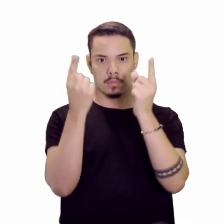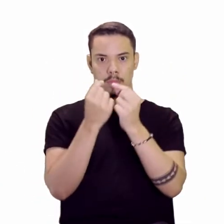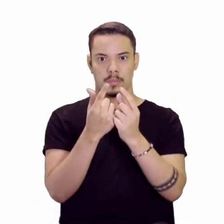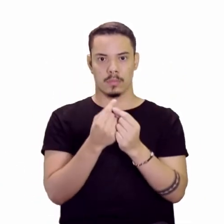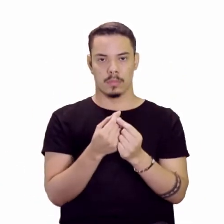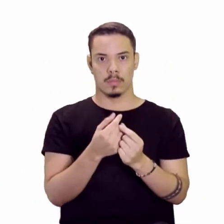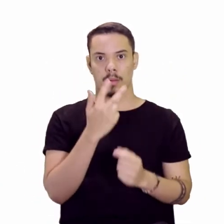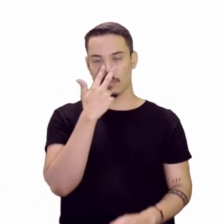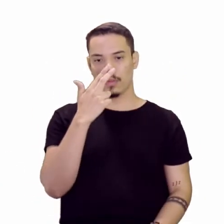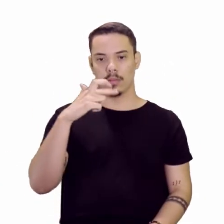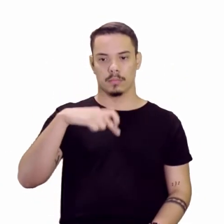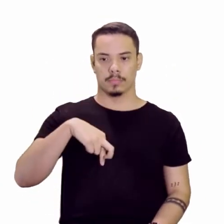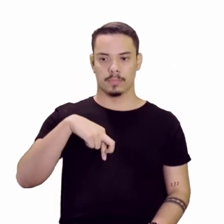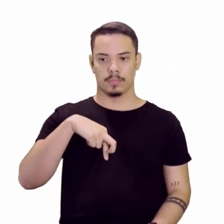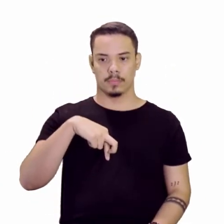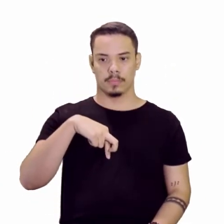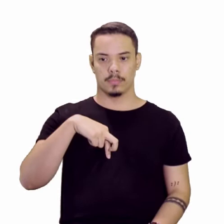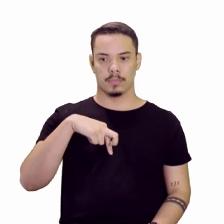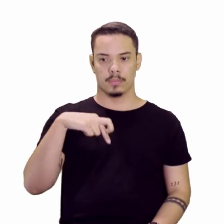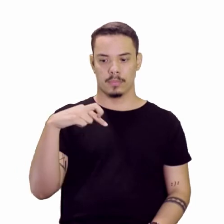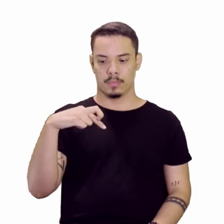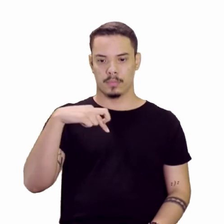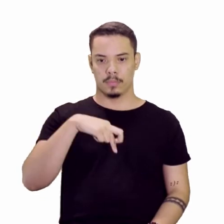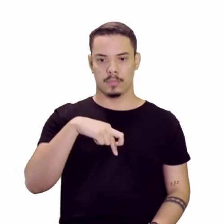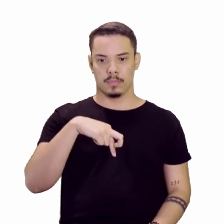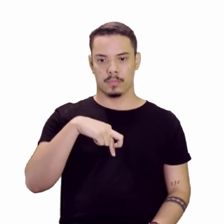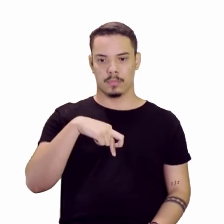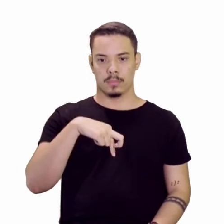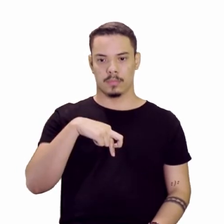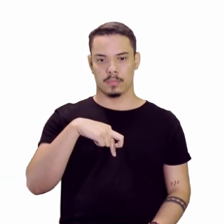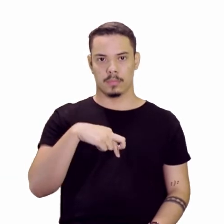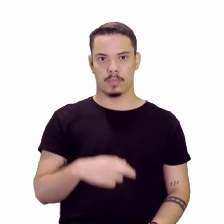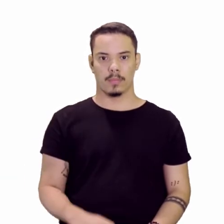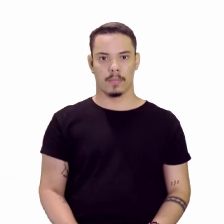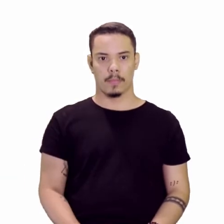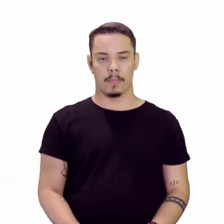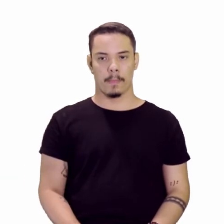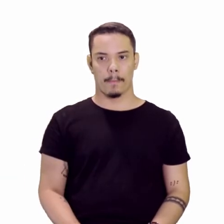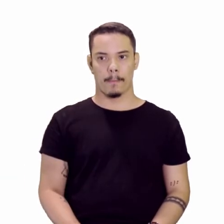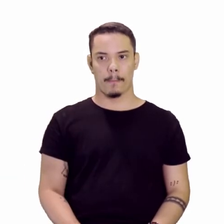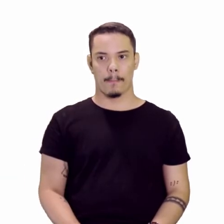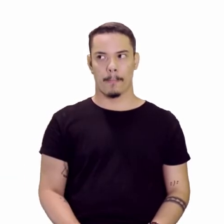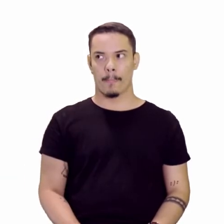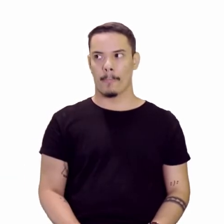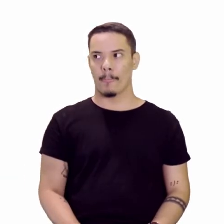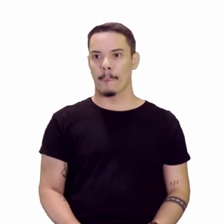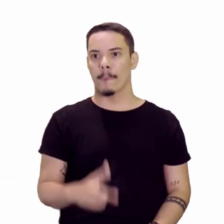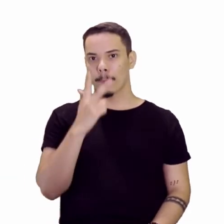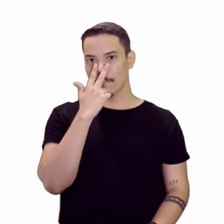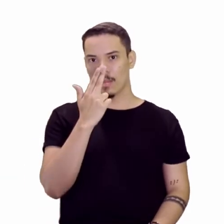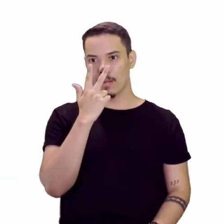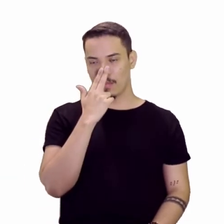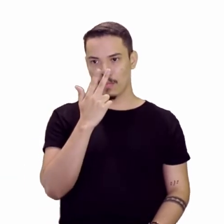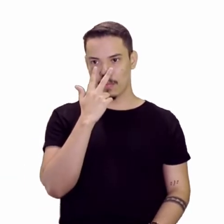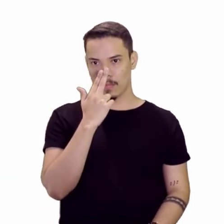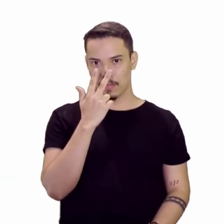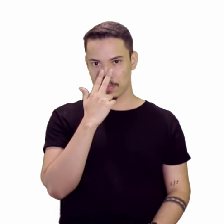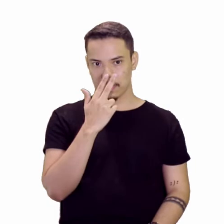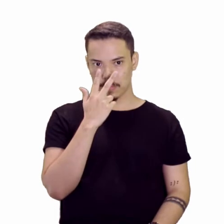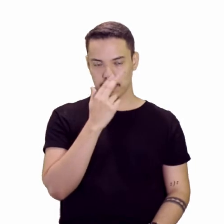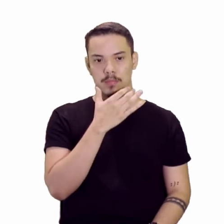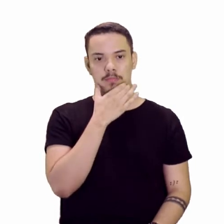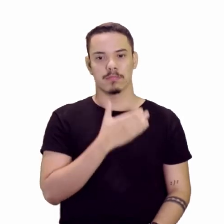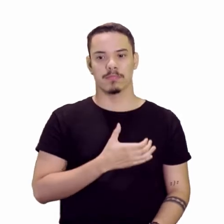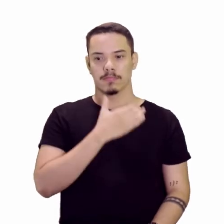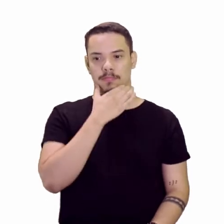Rho. É a densidade do Papai Noel, essa daí? Justamente. Eita, chega. Não